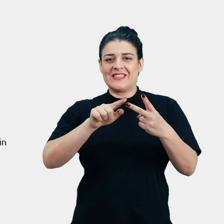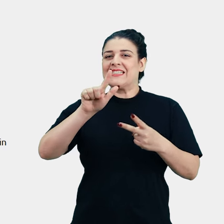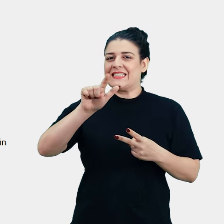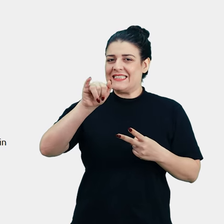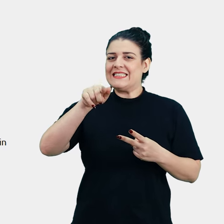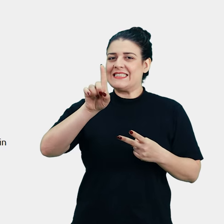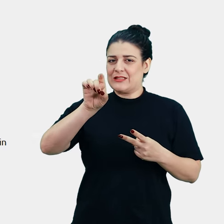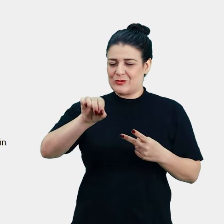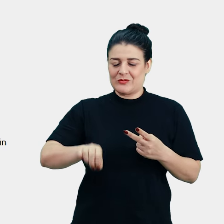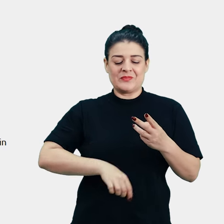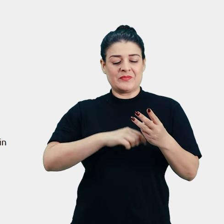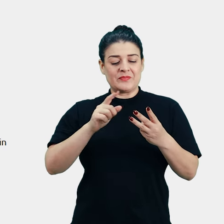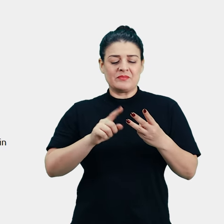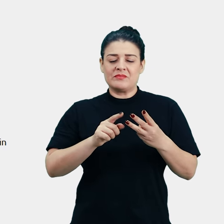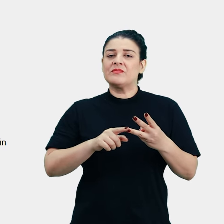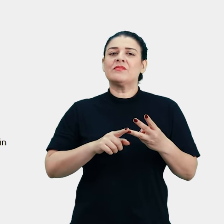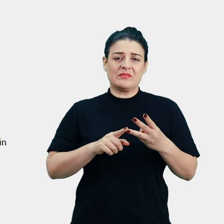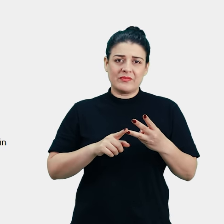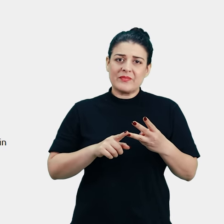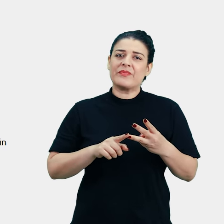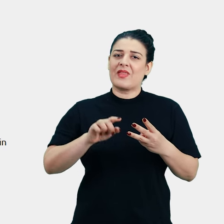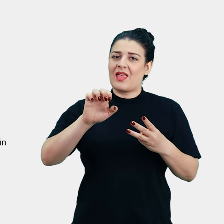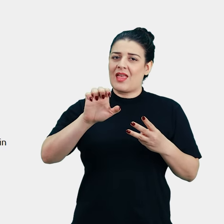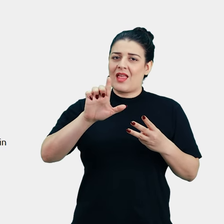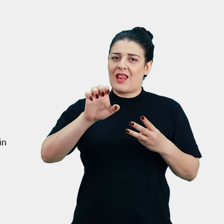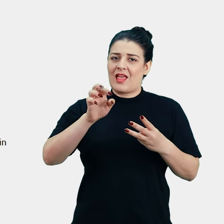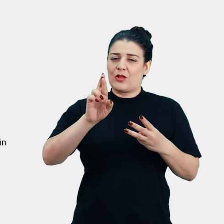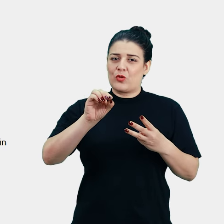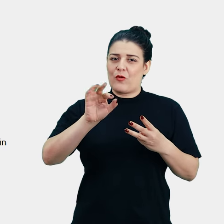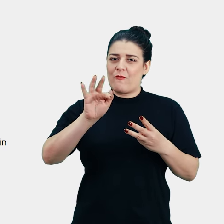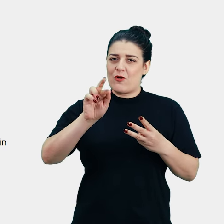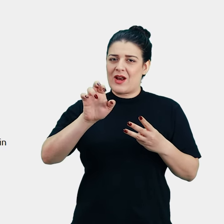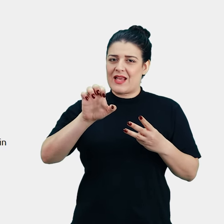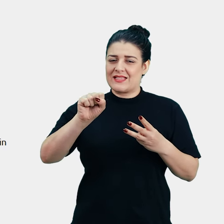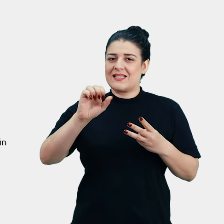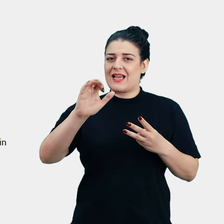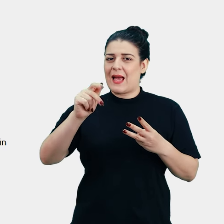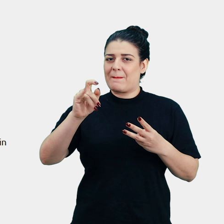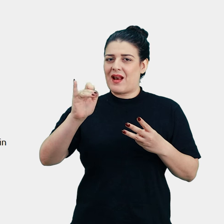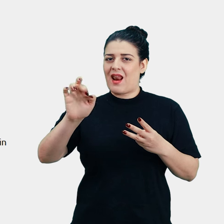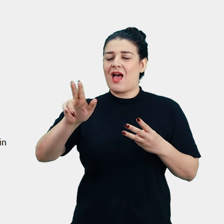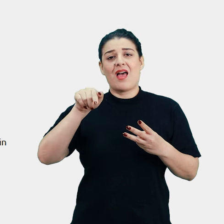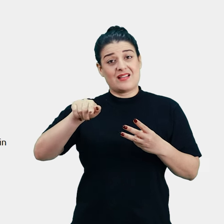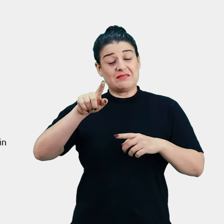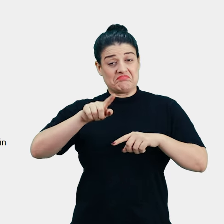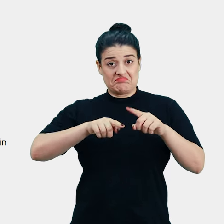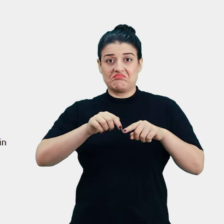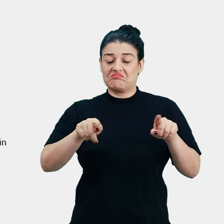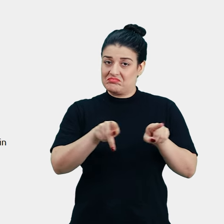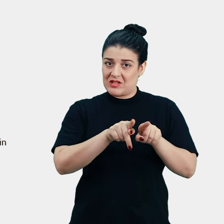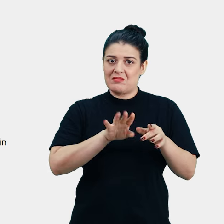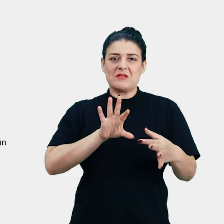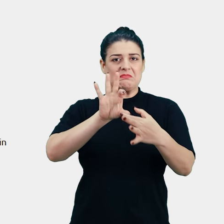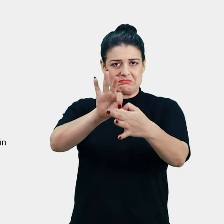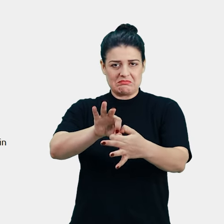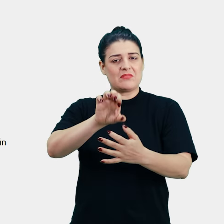cromatografia em fase líquida também. Nós temos a eletroforese capilar, tá? Esse tipo de equipamento, ele também pode estar